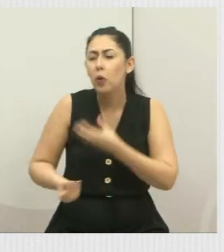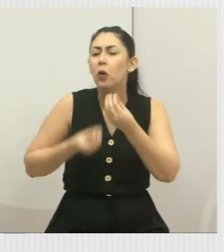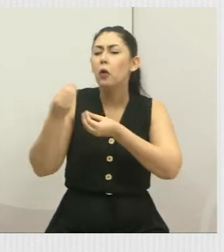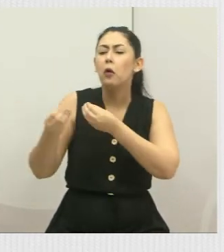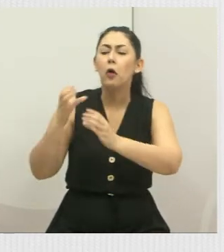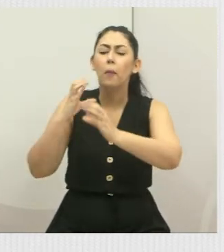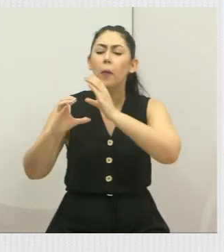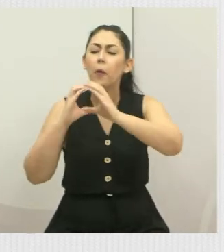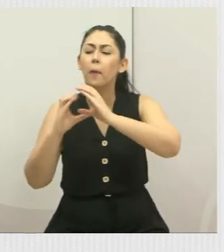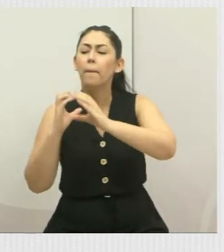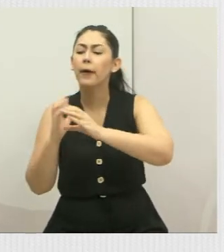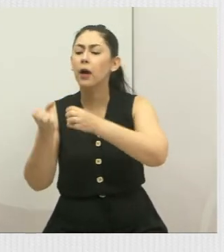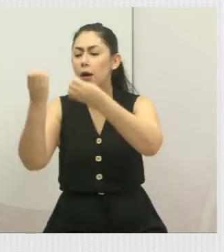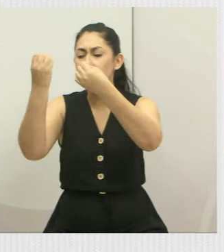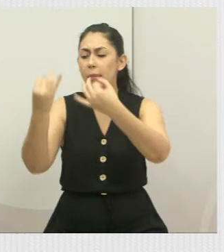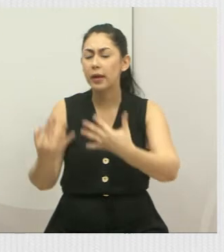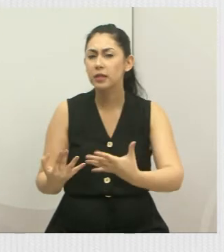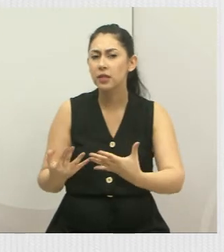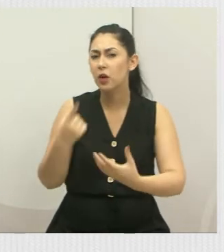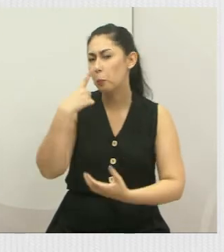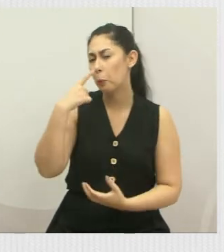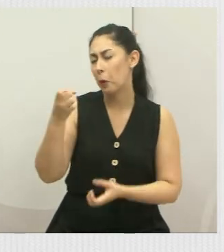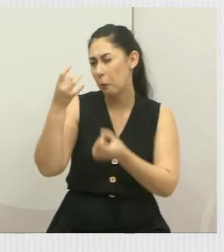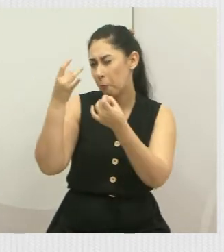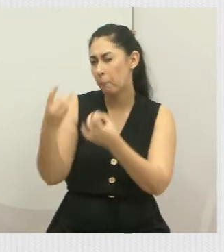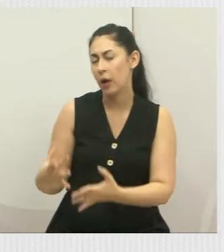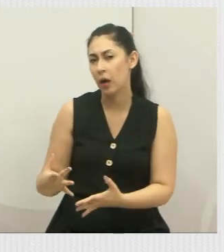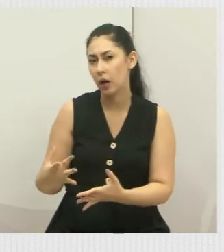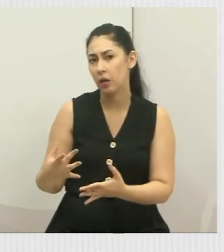e comunicação social do sistema de